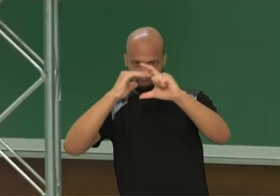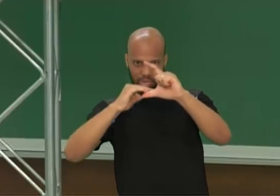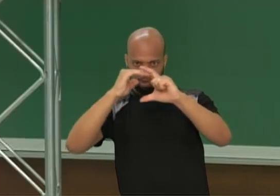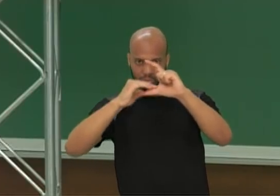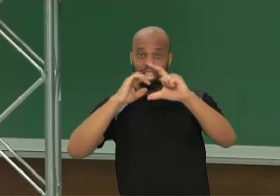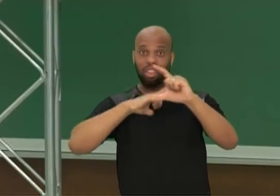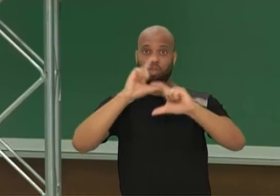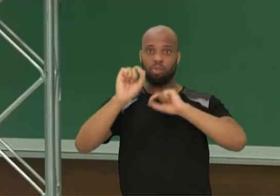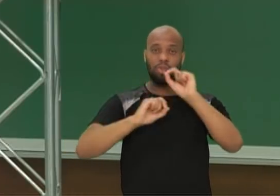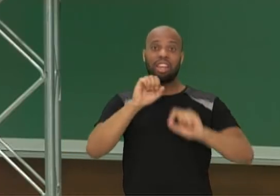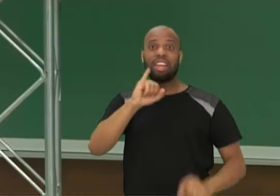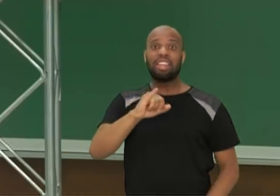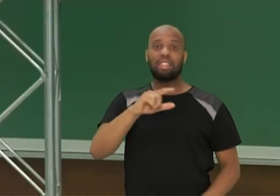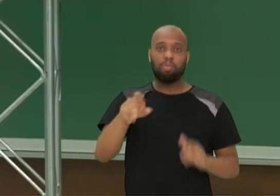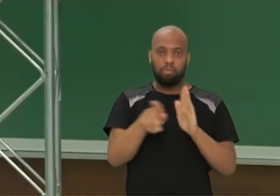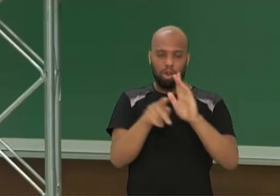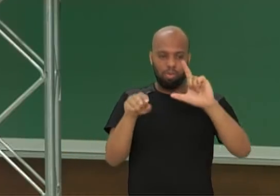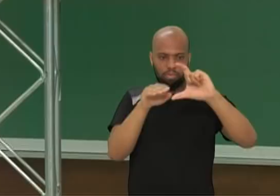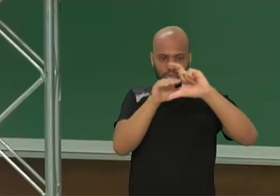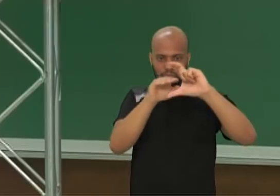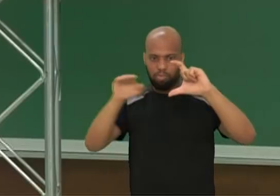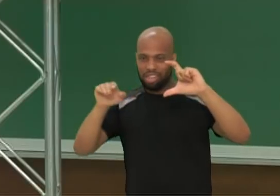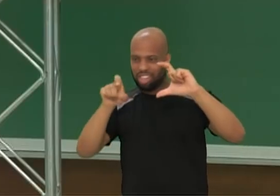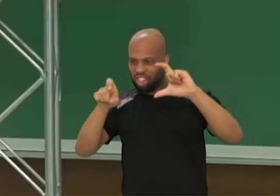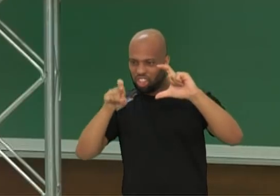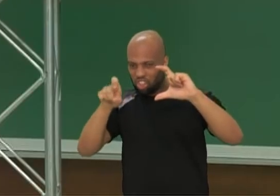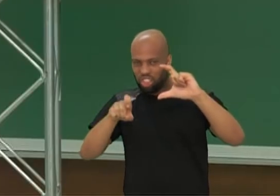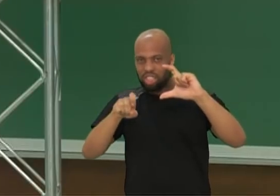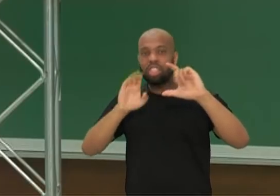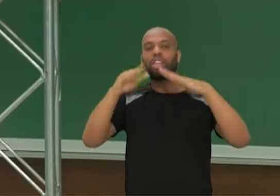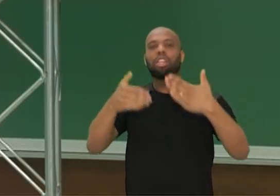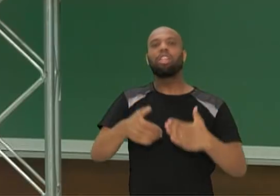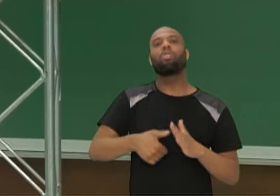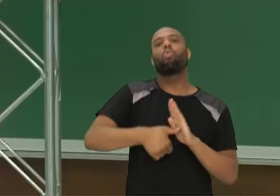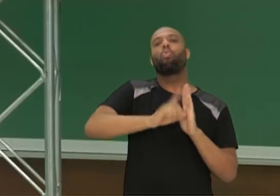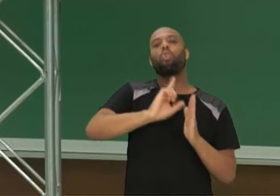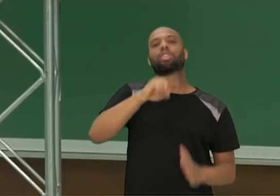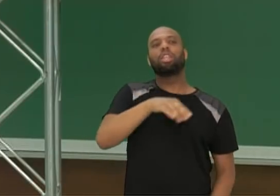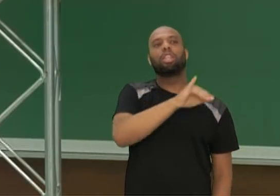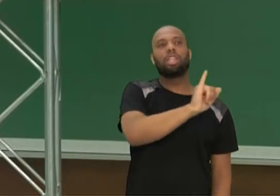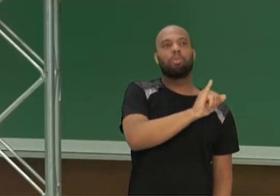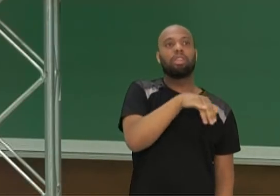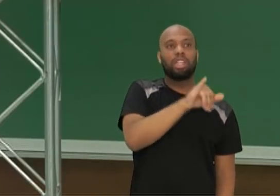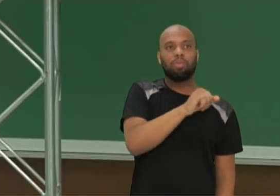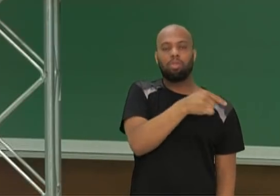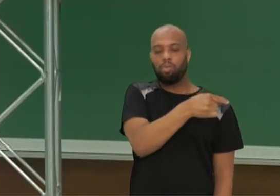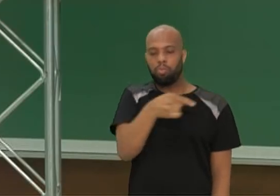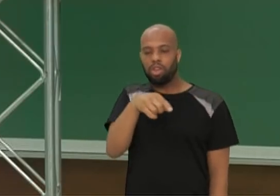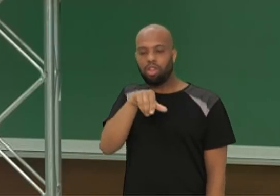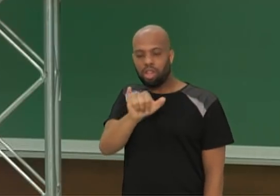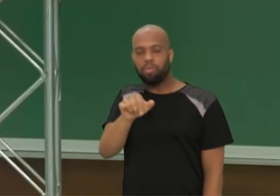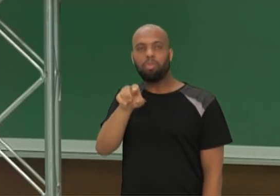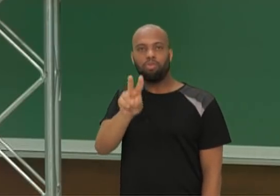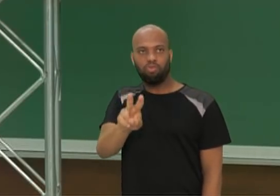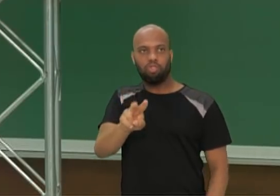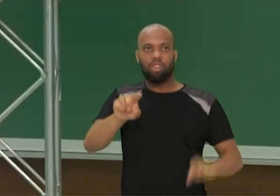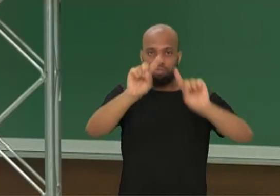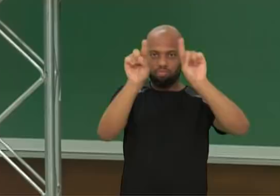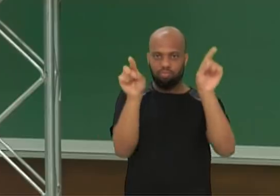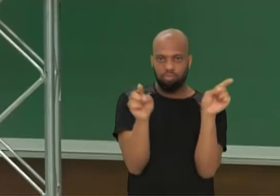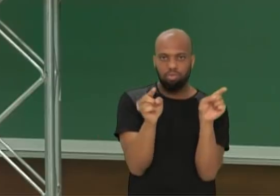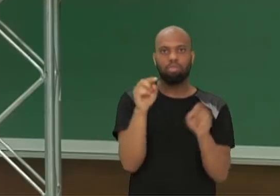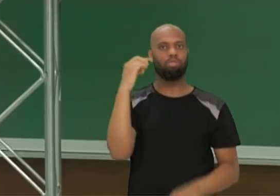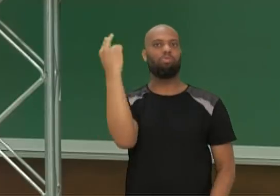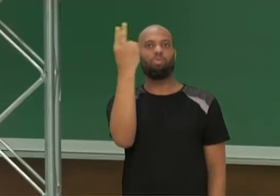quem aparece na frente é y. Então, y menos y do vértice, tudo isto ao